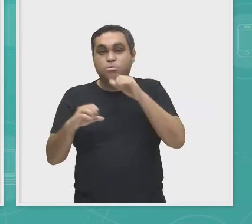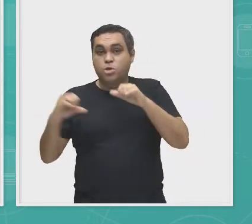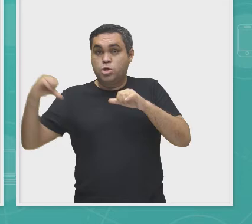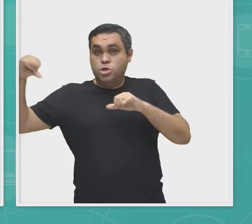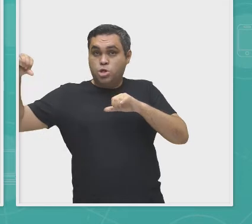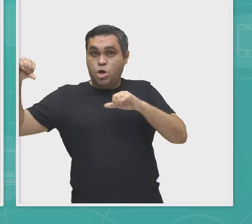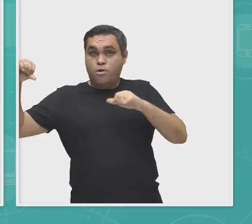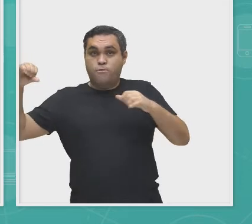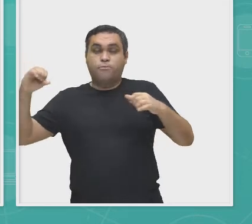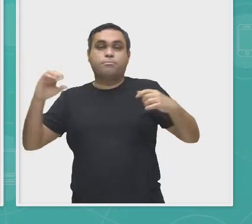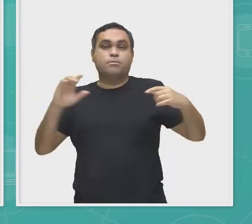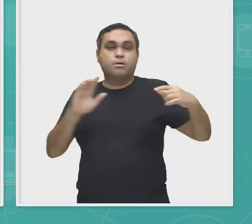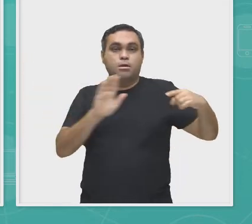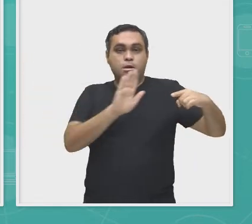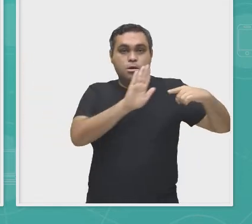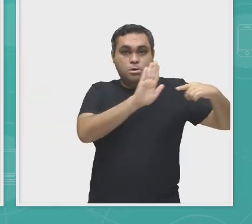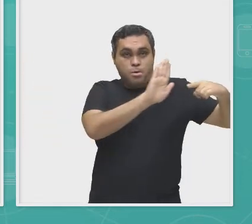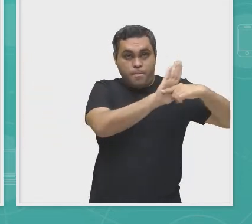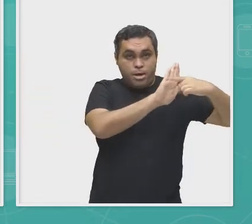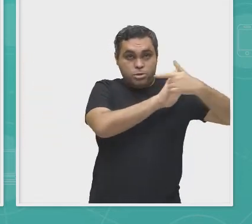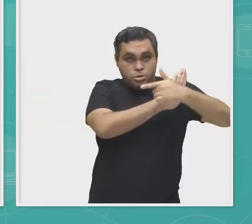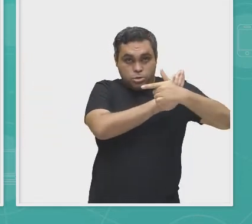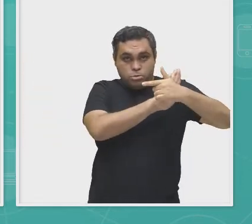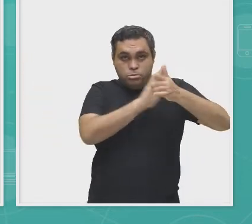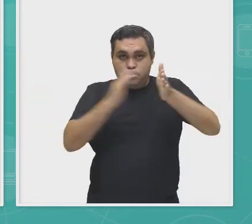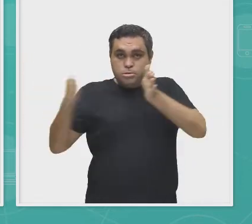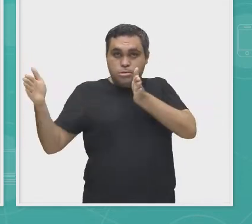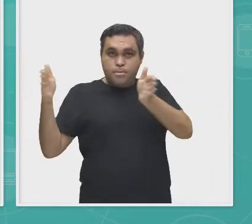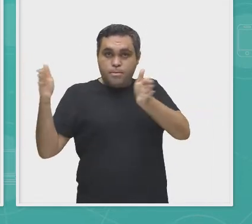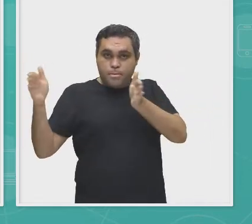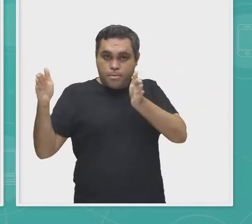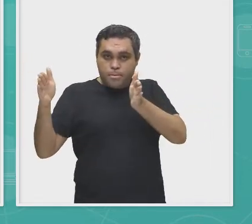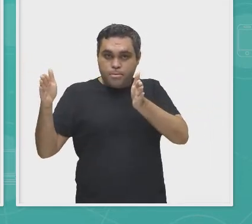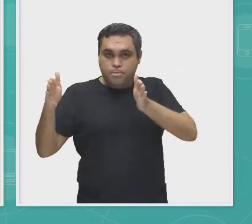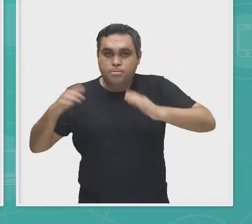entre o menos 2 e o 9, perdão, lá